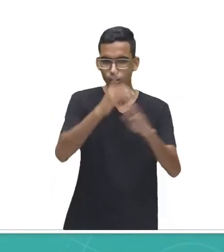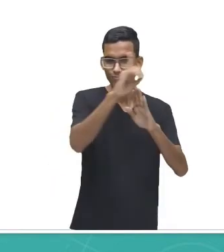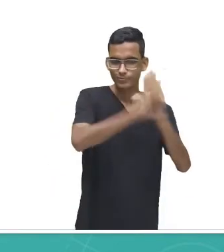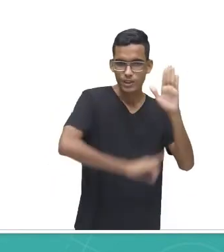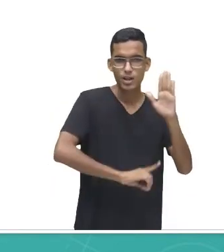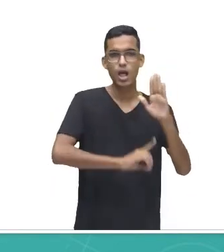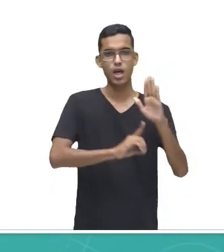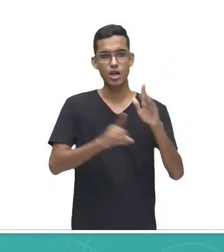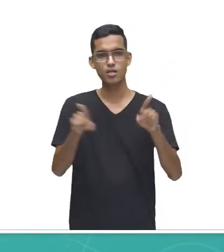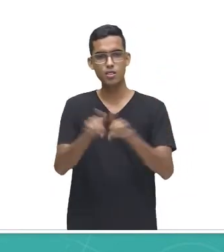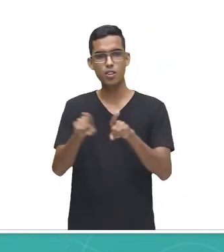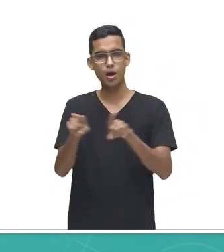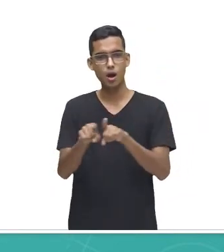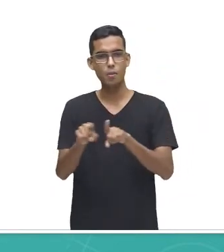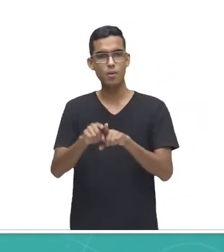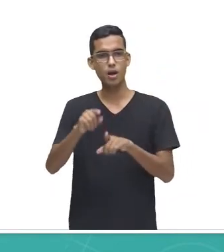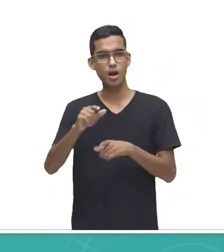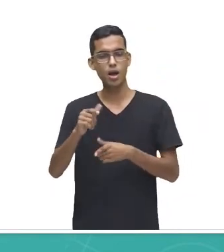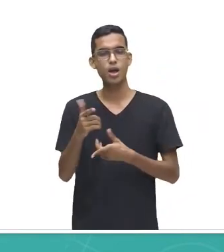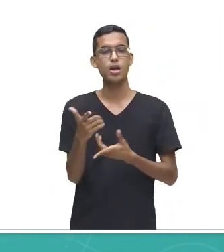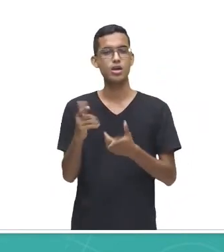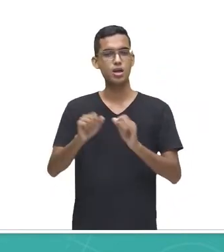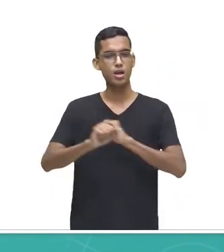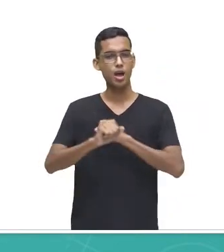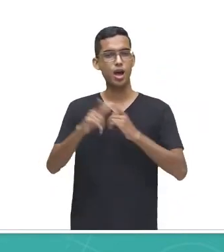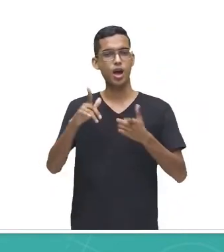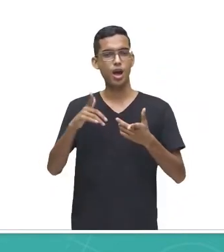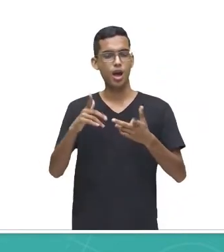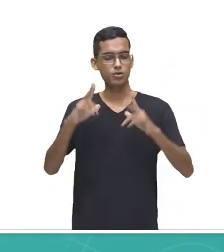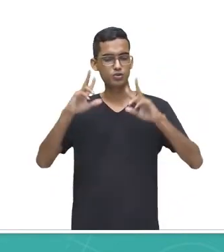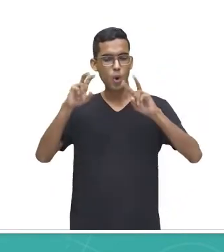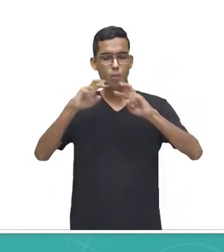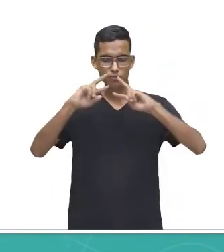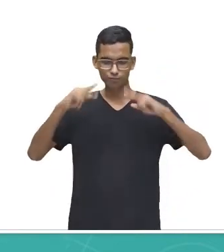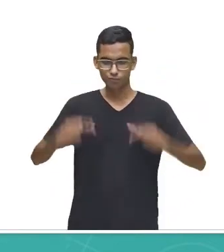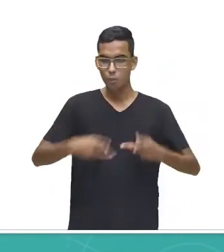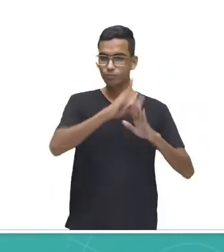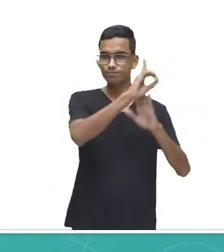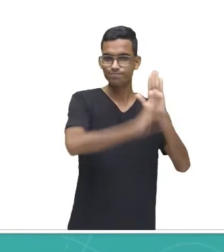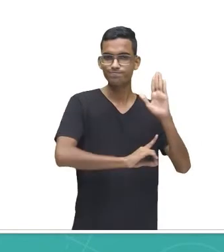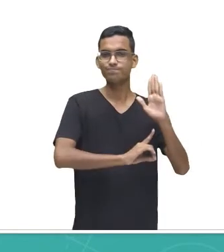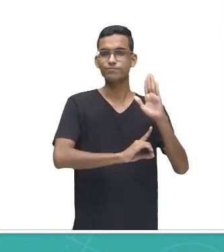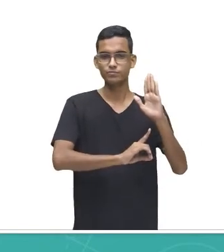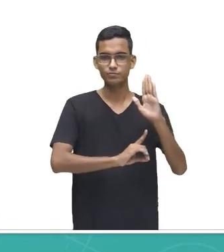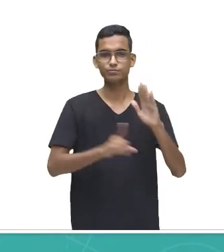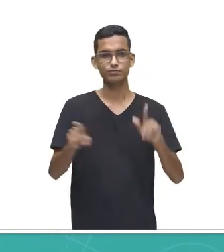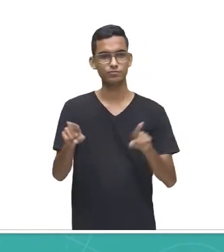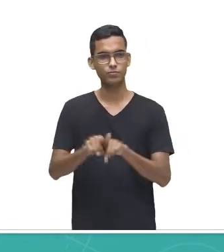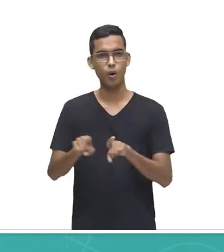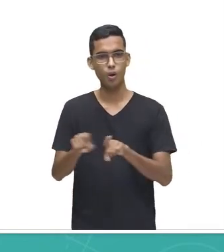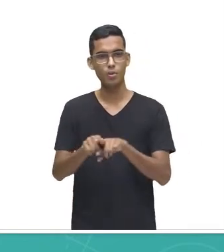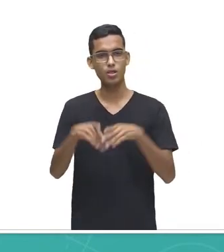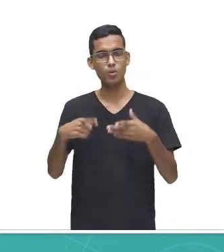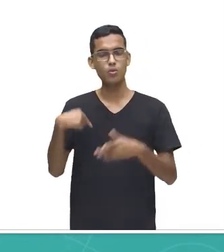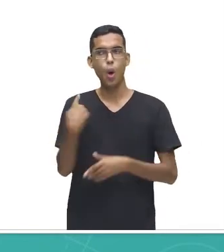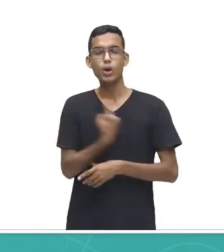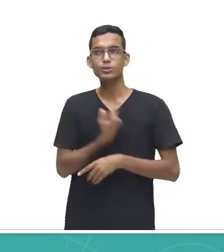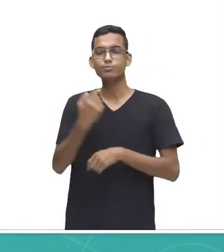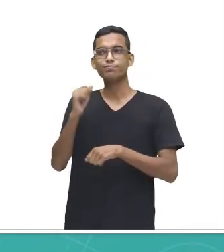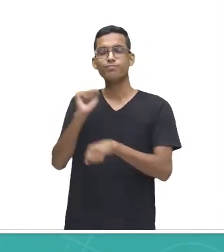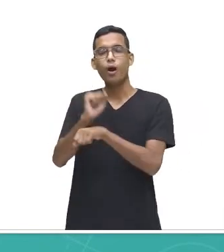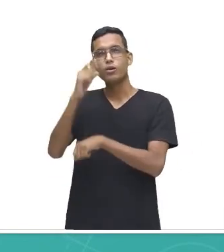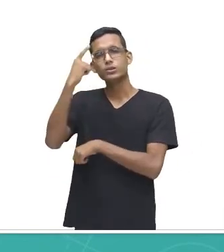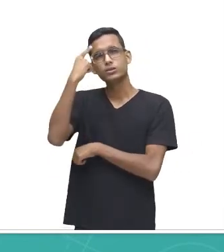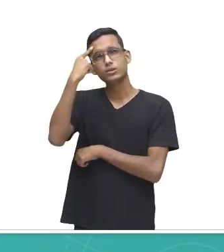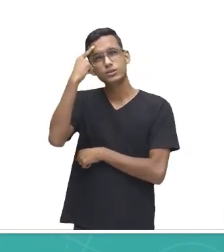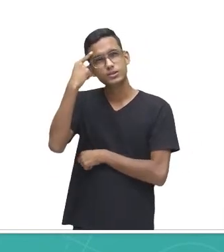o florescimento dos direitos humanos, né? Então, quando a gente para pensar em